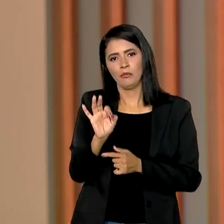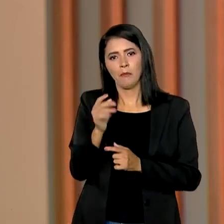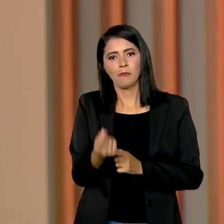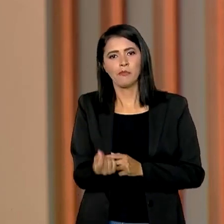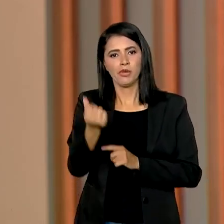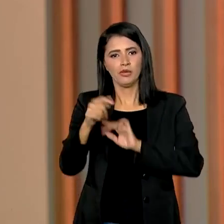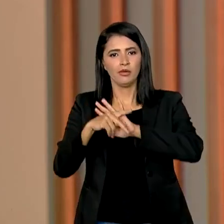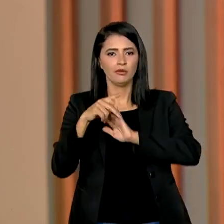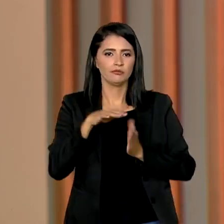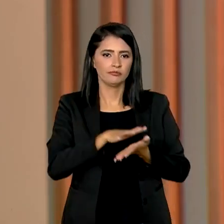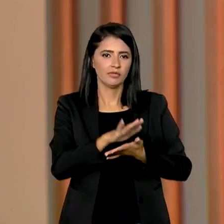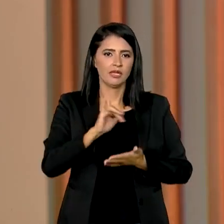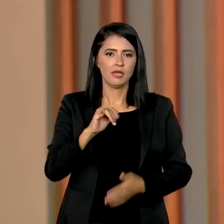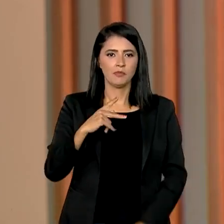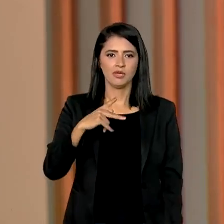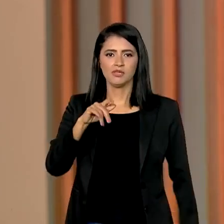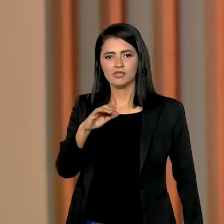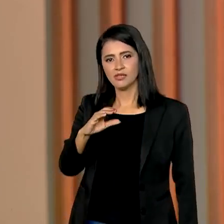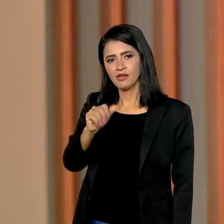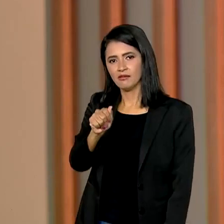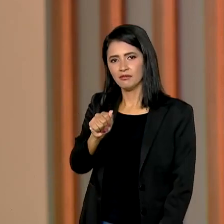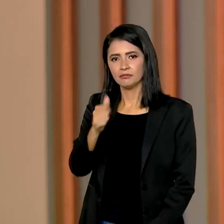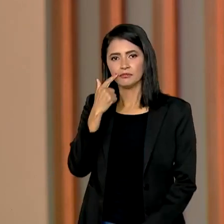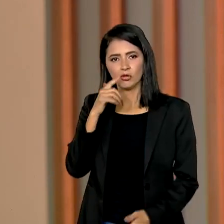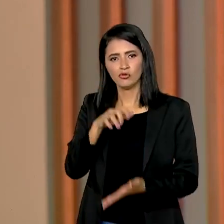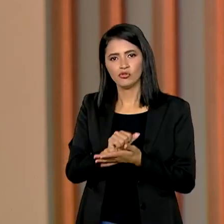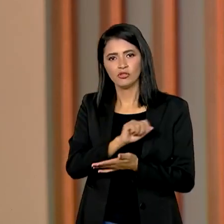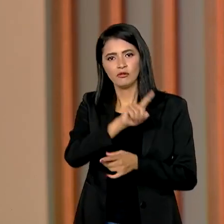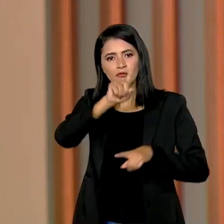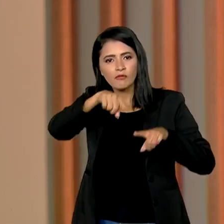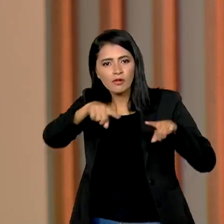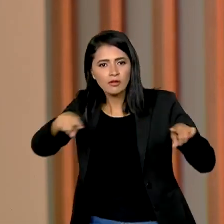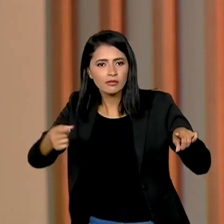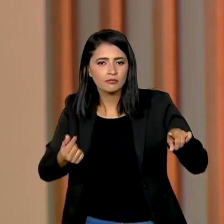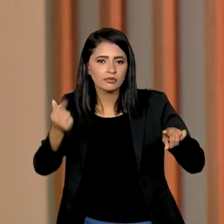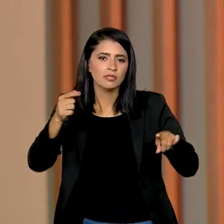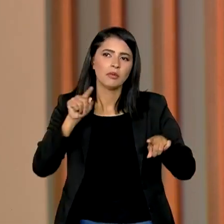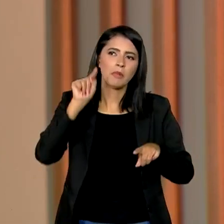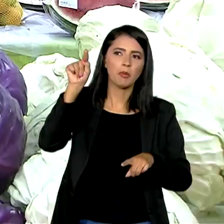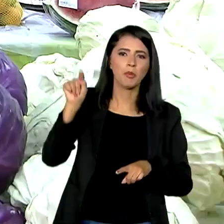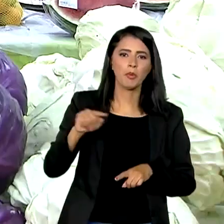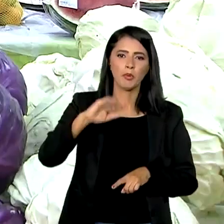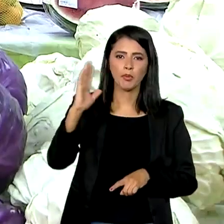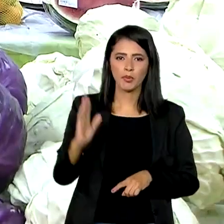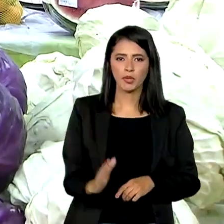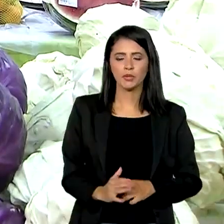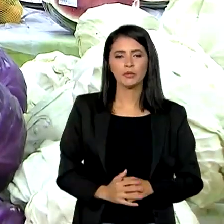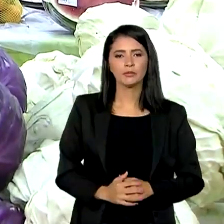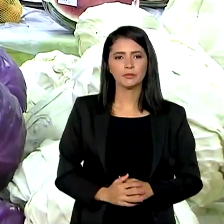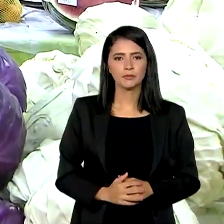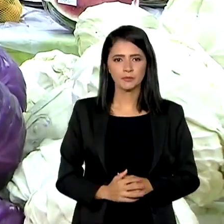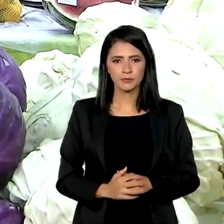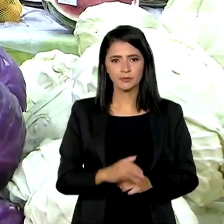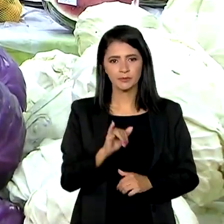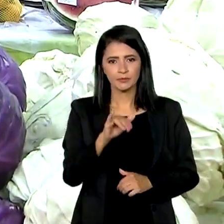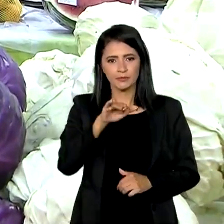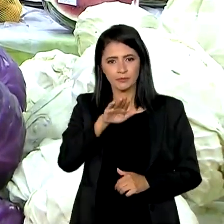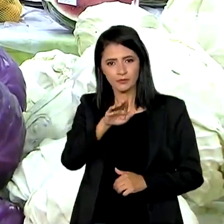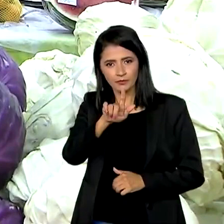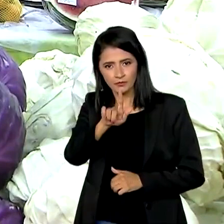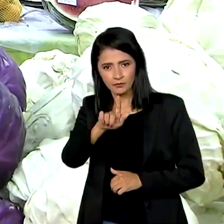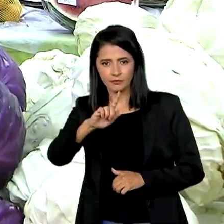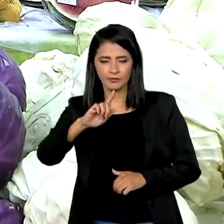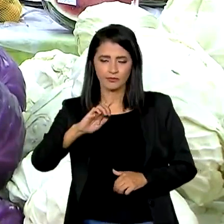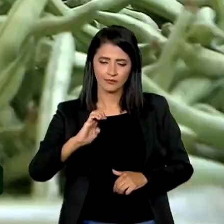Preços ao Consumidor Amplo, o IPCA, que registra a variação de preços no país. O IBGE divulgou